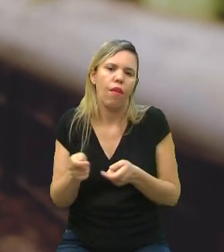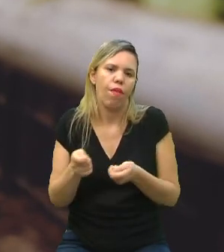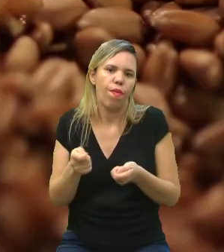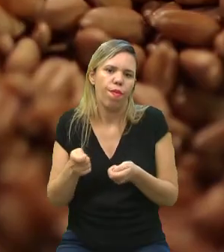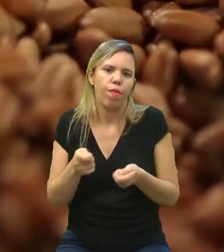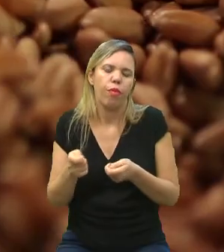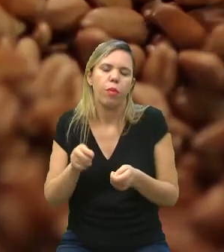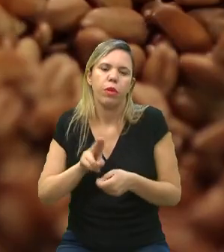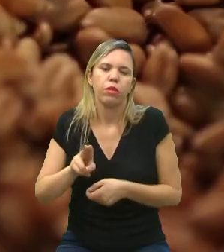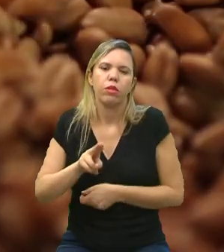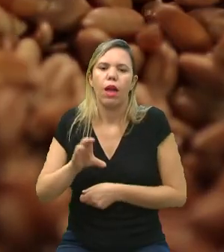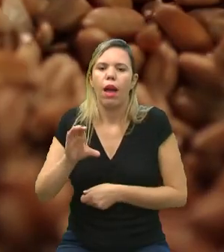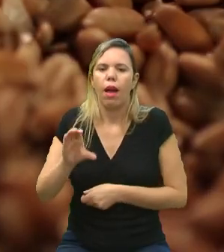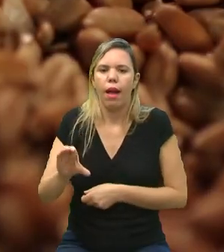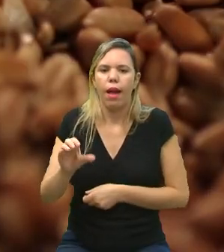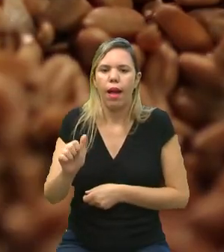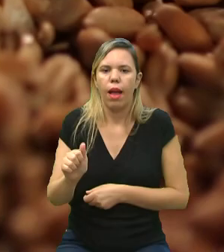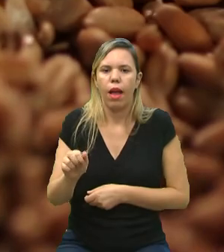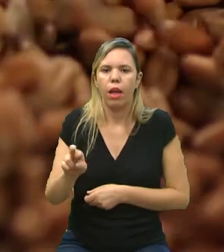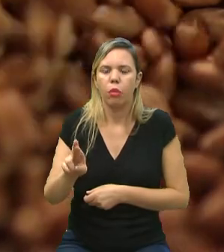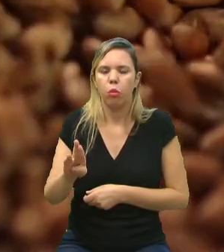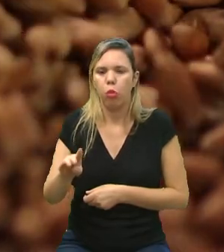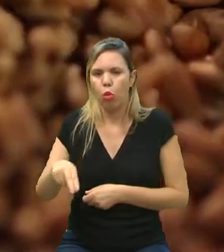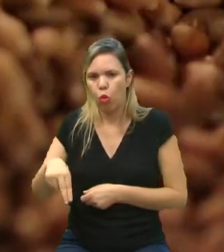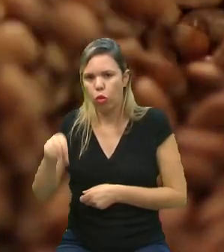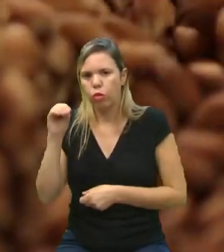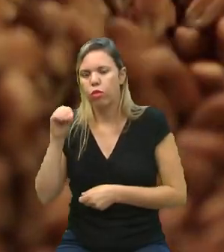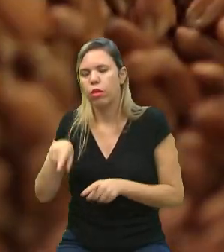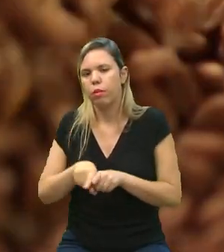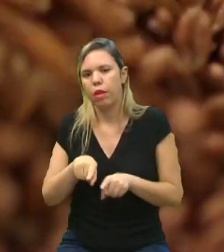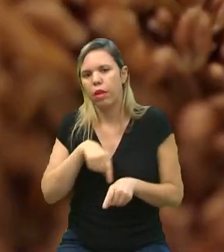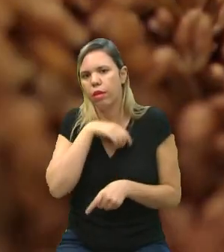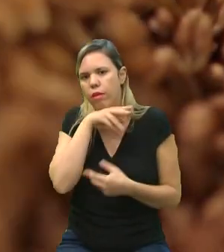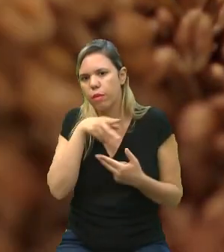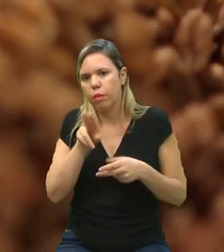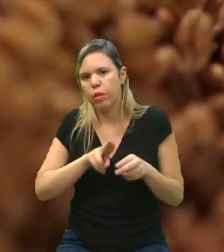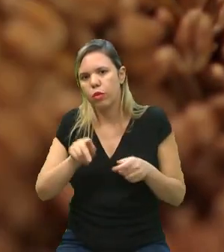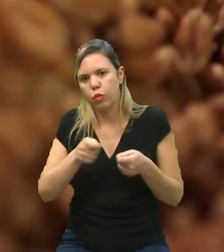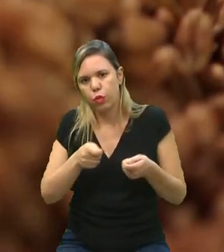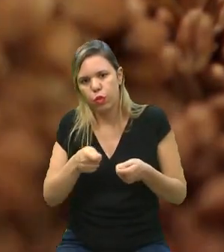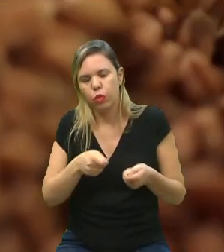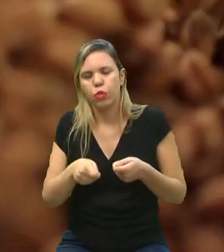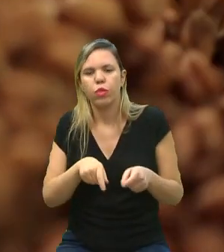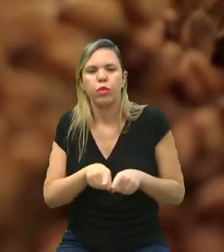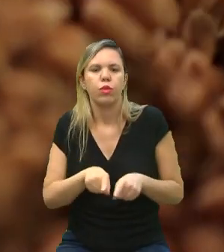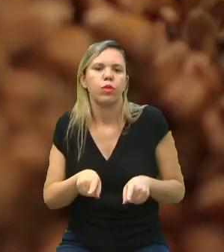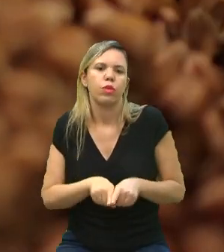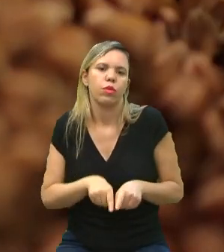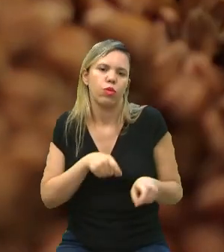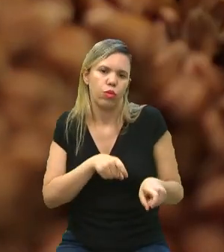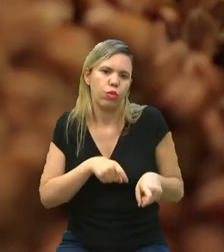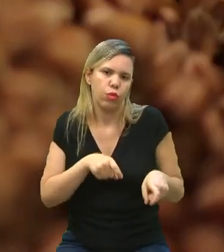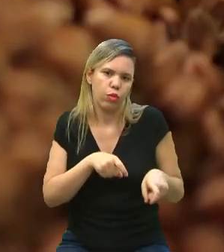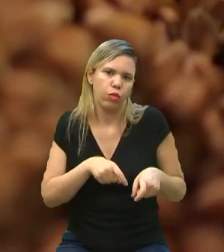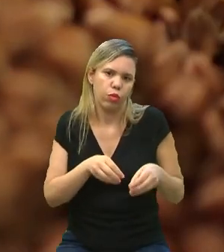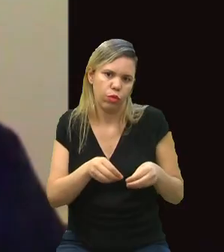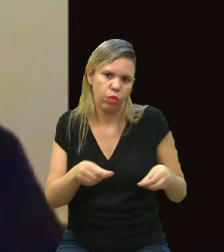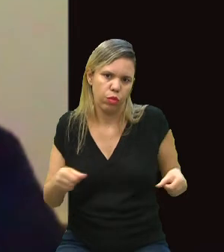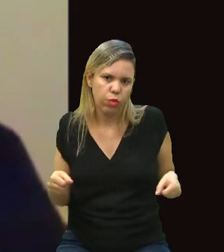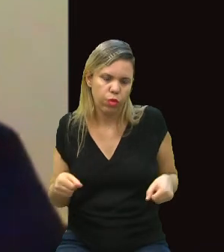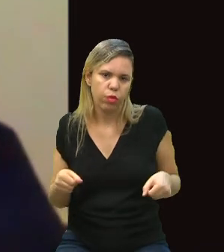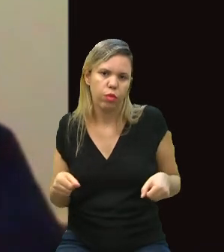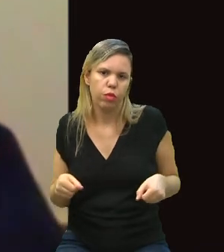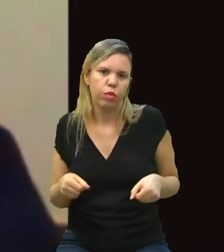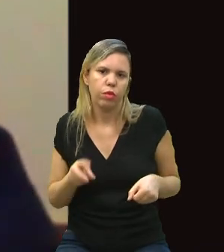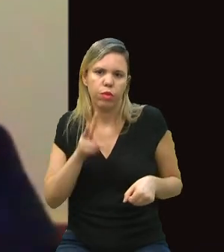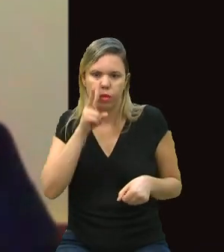manejados e agropecuária mais intensiva, não extensiva, que usa uma grande área de terra. Né?